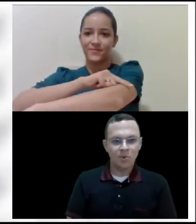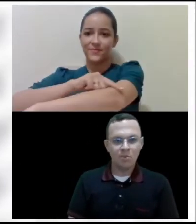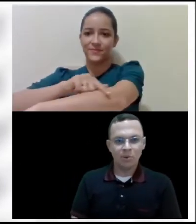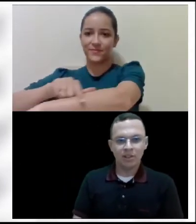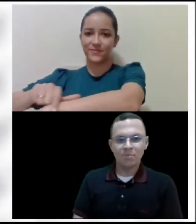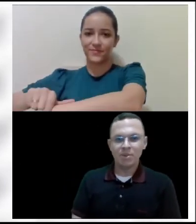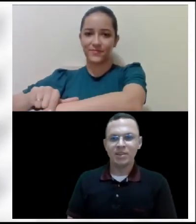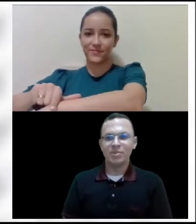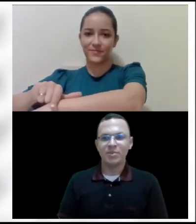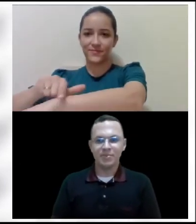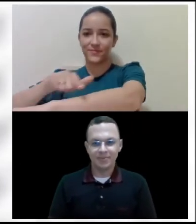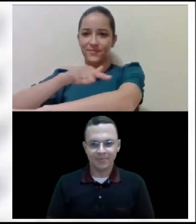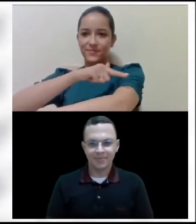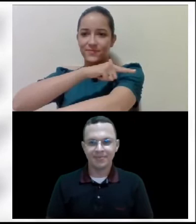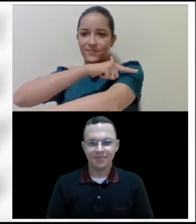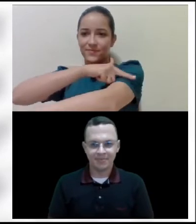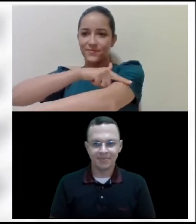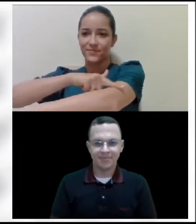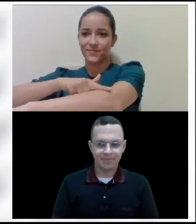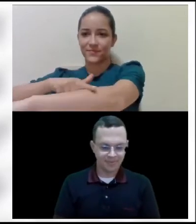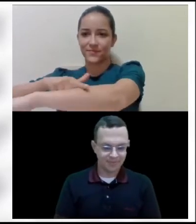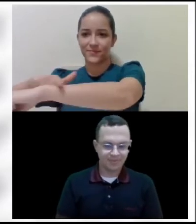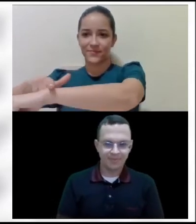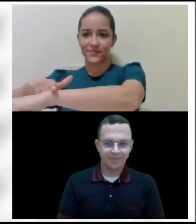Educação ou comportamento.